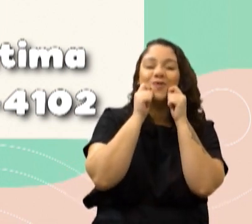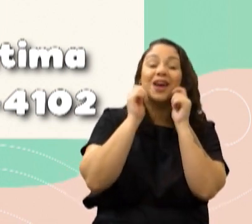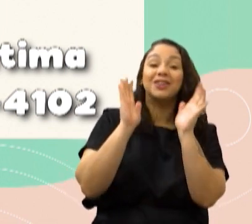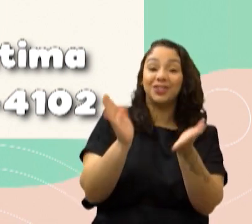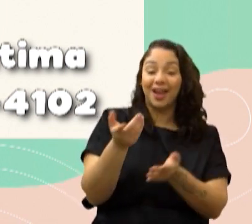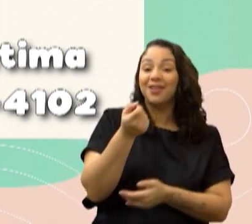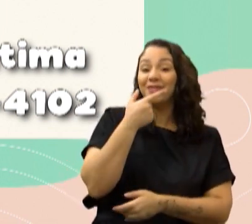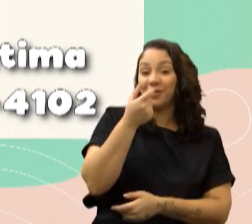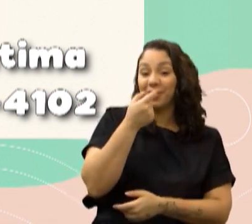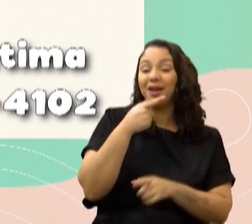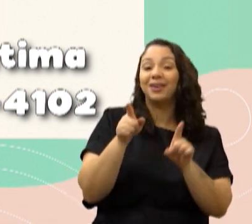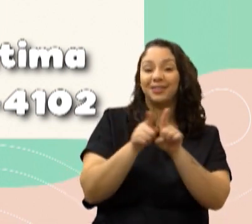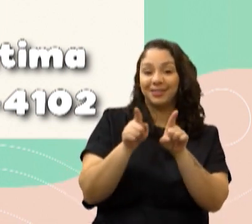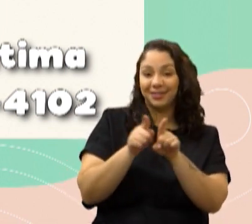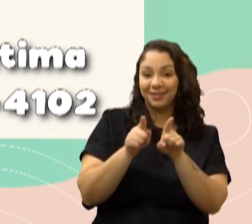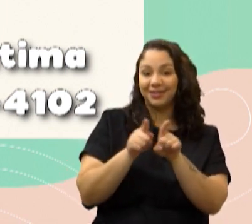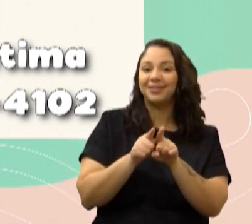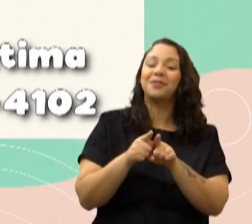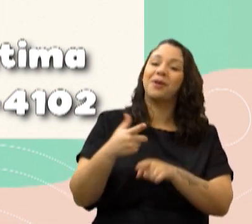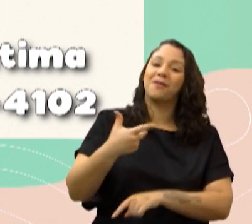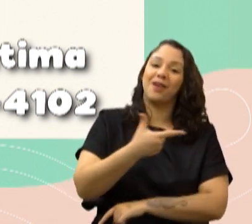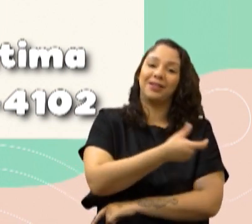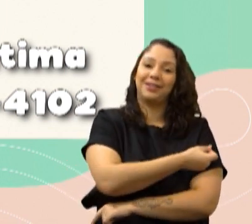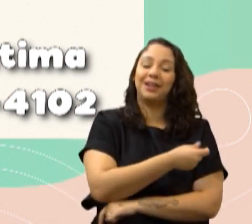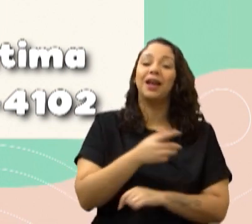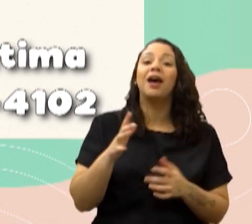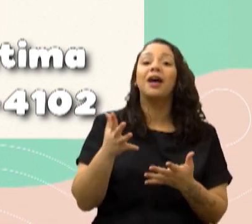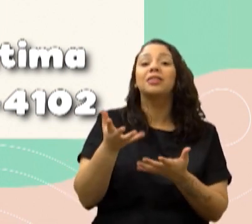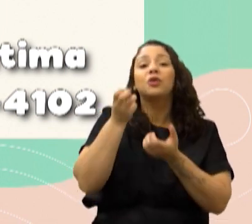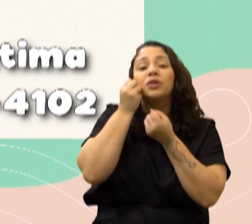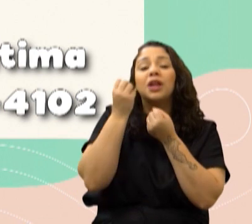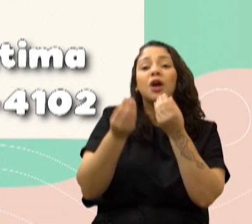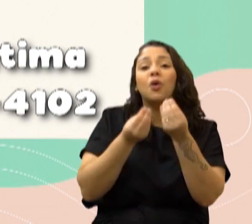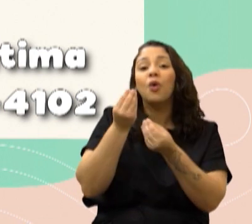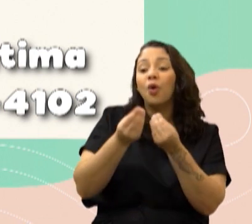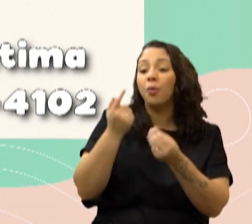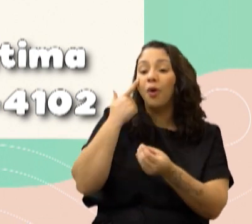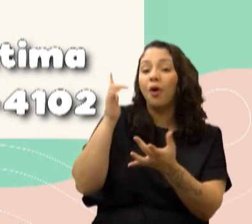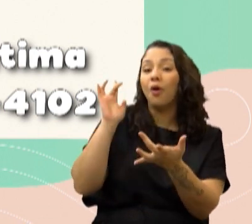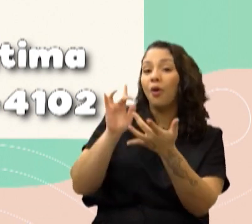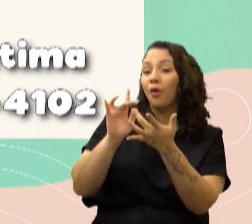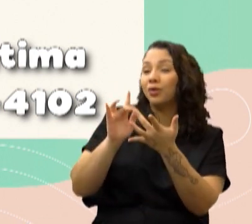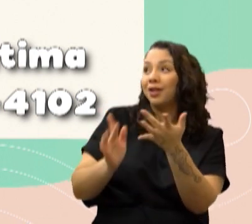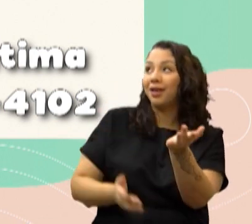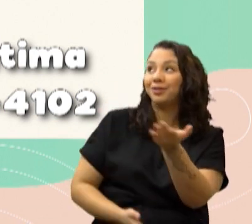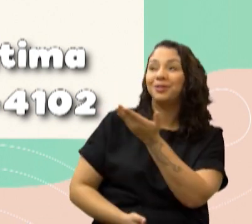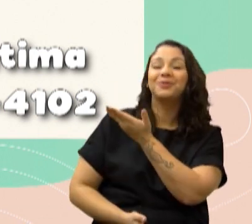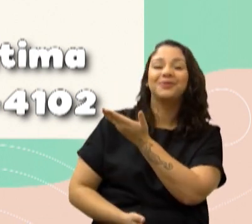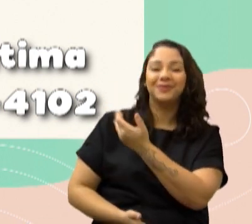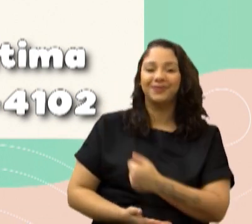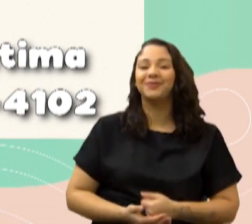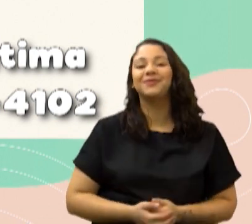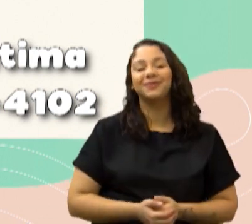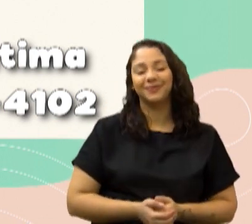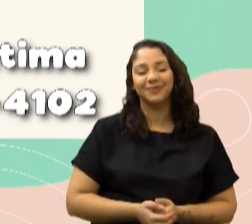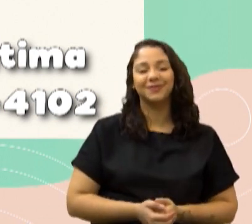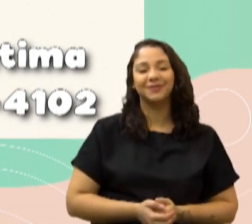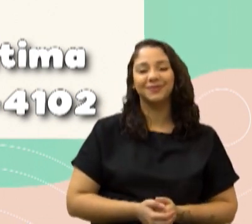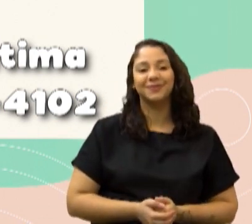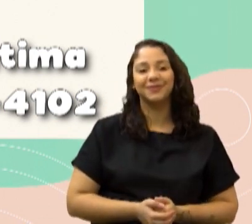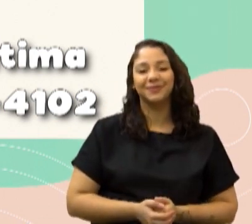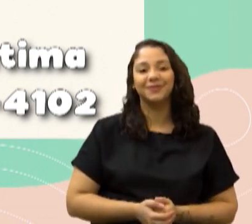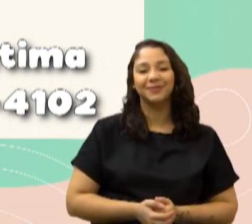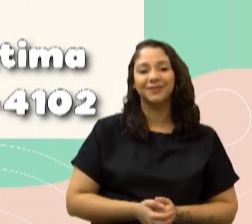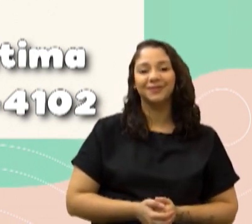está vermifugada e vacinada. Para adotar, entre em contato com a protetora independente pelo número de WhatsApp